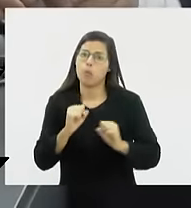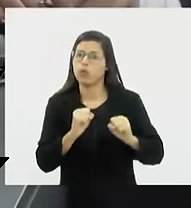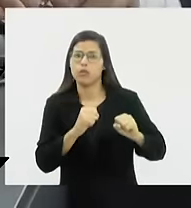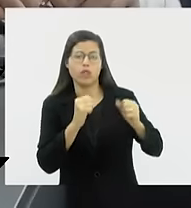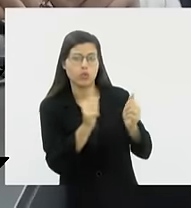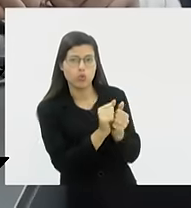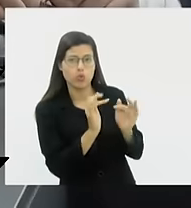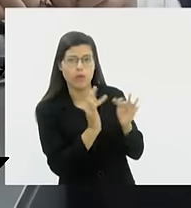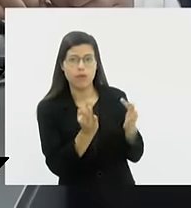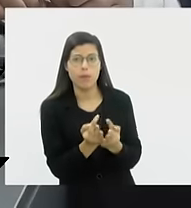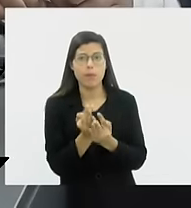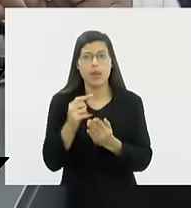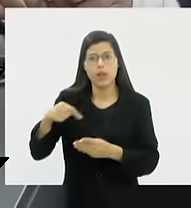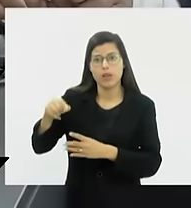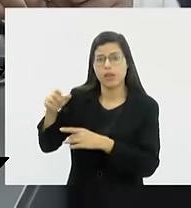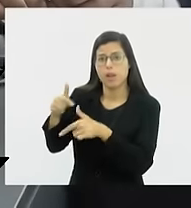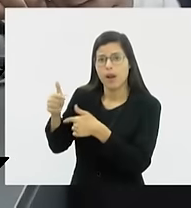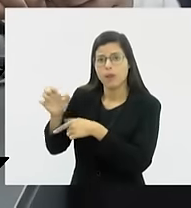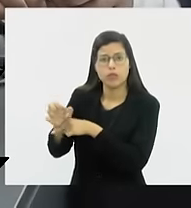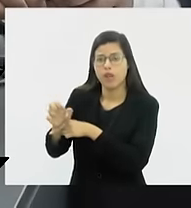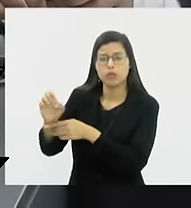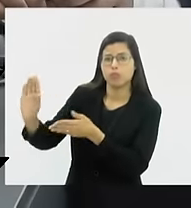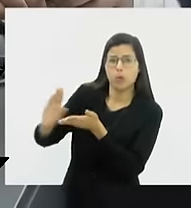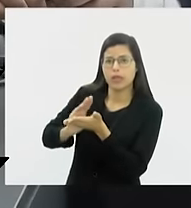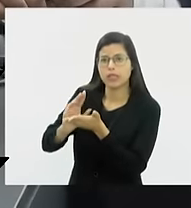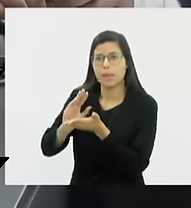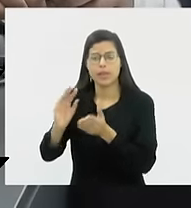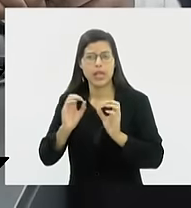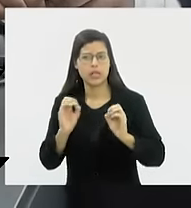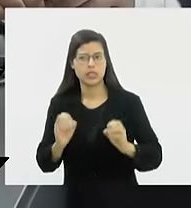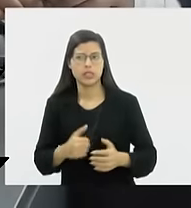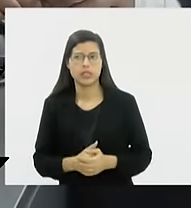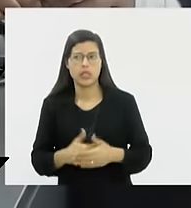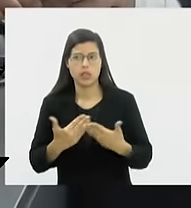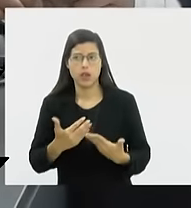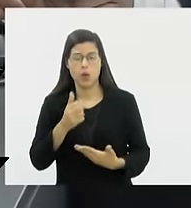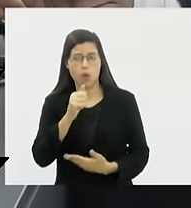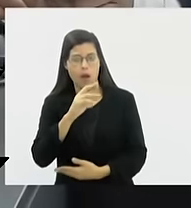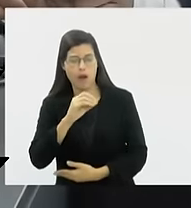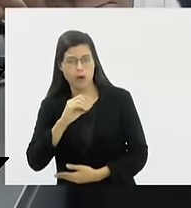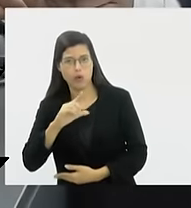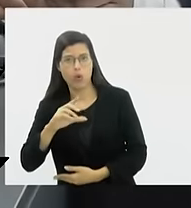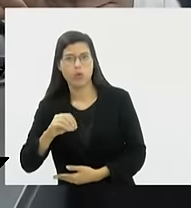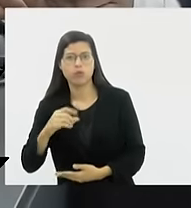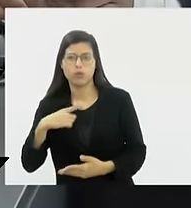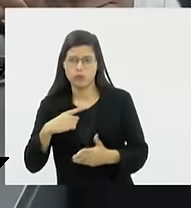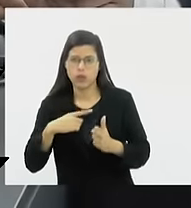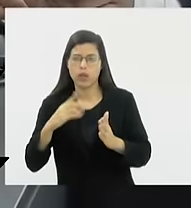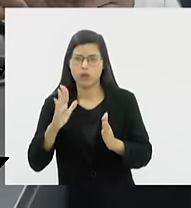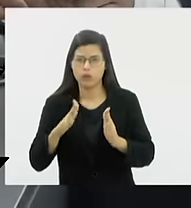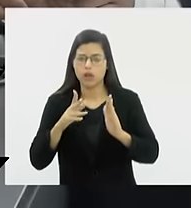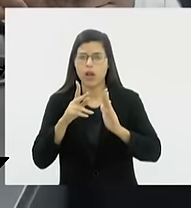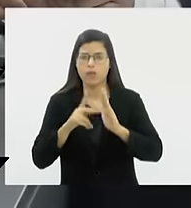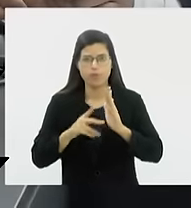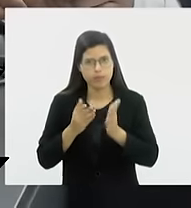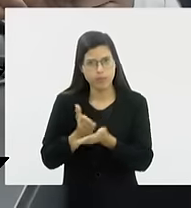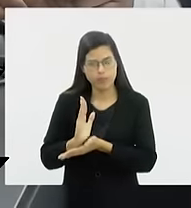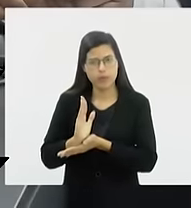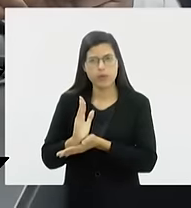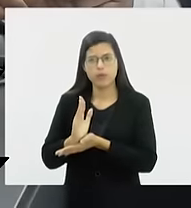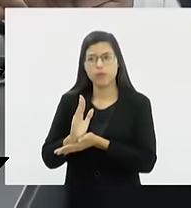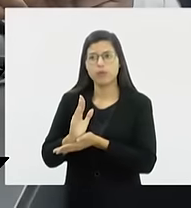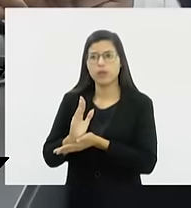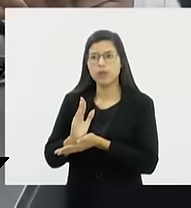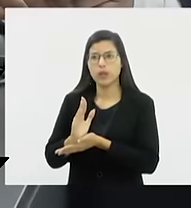a serviço do Estado sem receber. Então, Haroldo, eu tenho esse projeto de lei aprovado, só falta já passou dos limites, que o